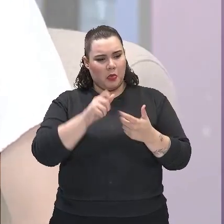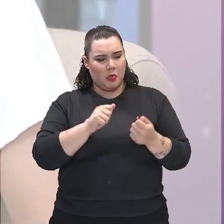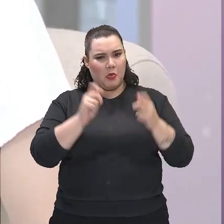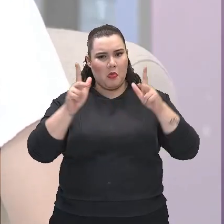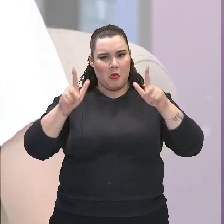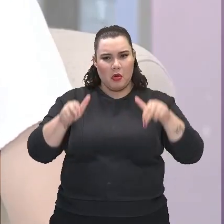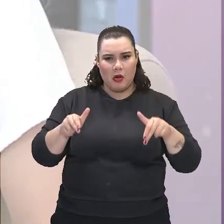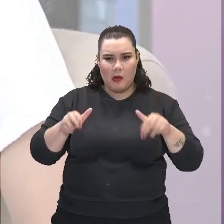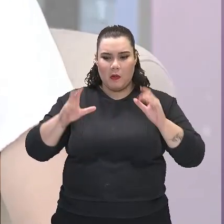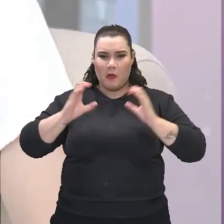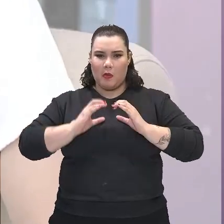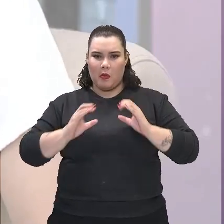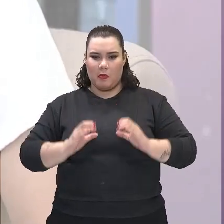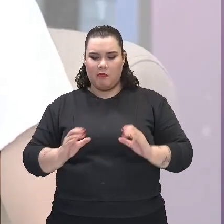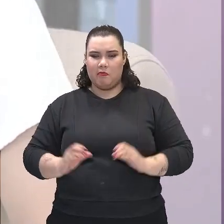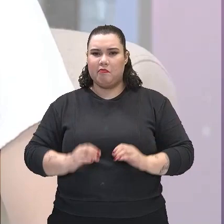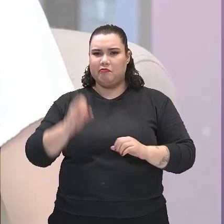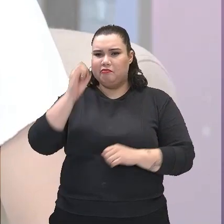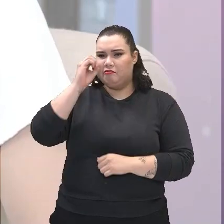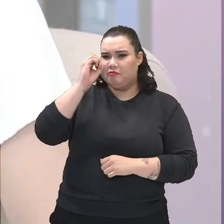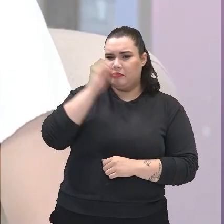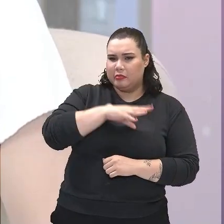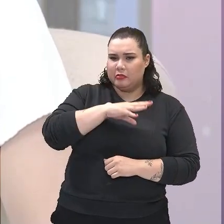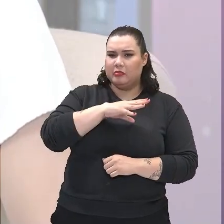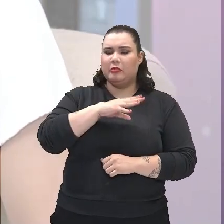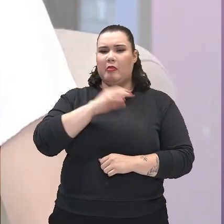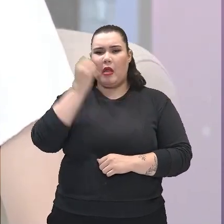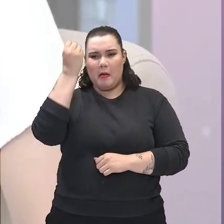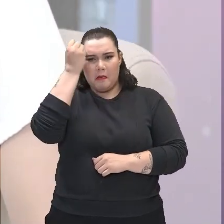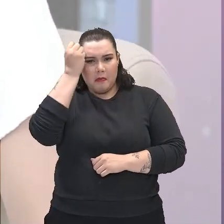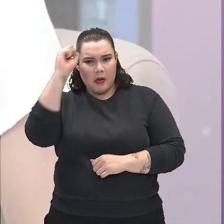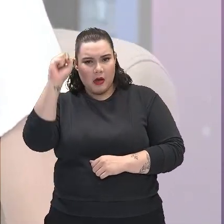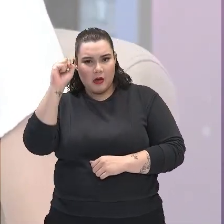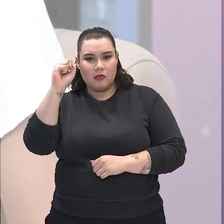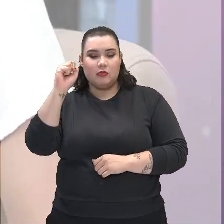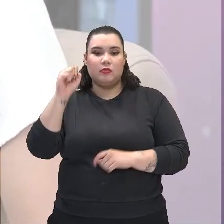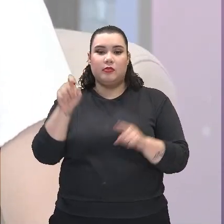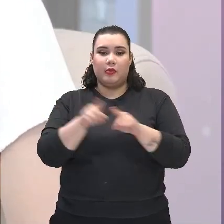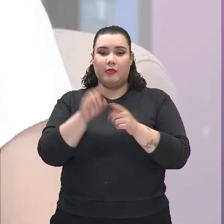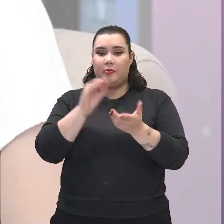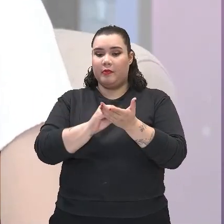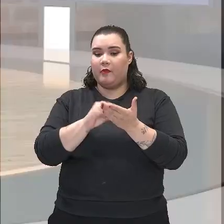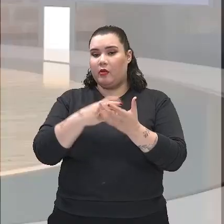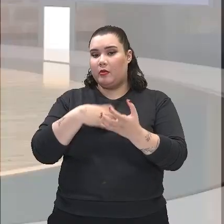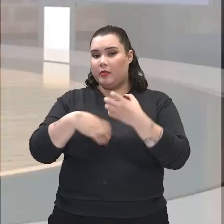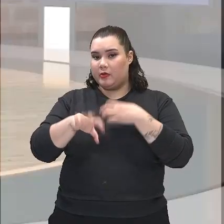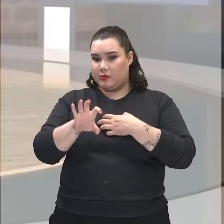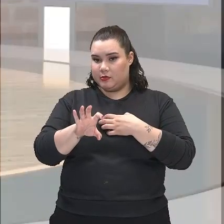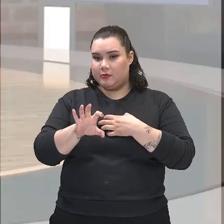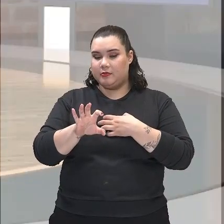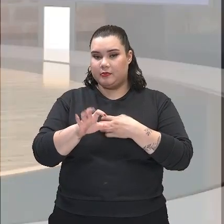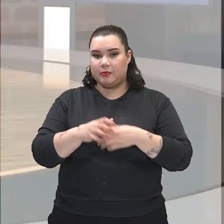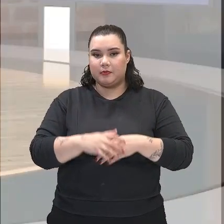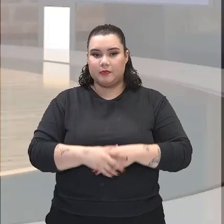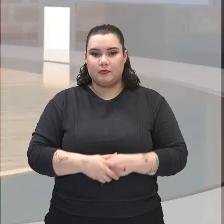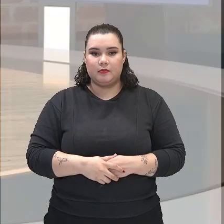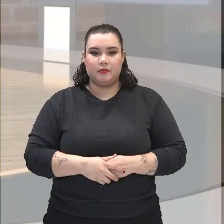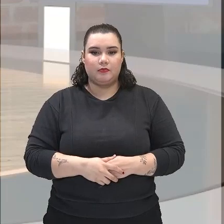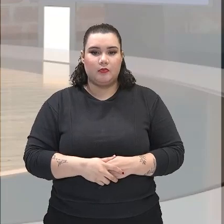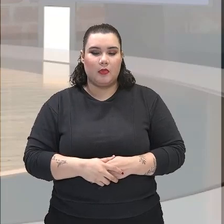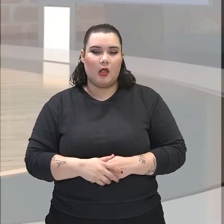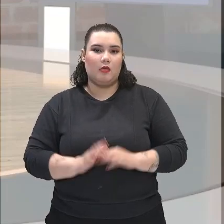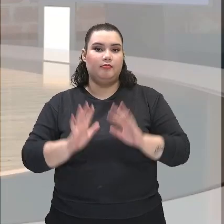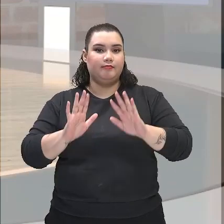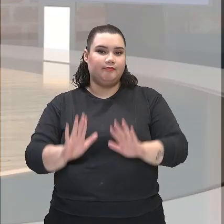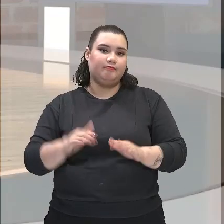um comportamento agressivo, certo? E até uma falta de empatia. Bom, eu vou ter que